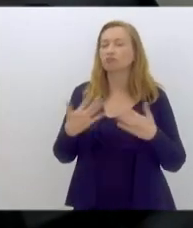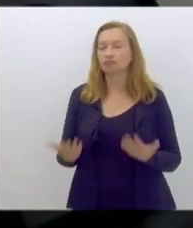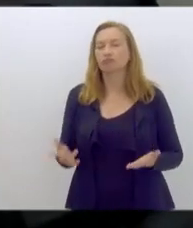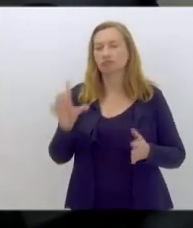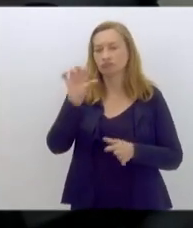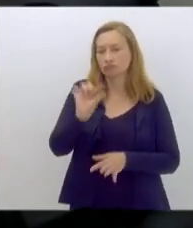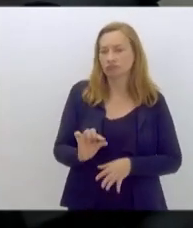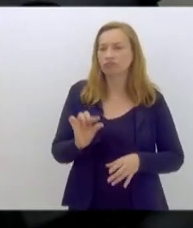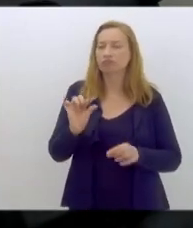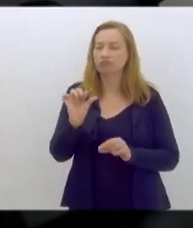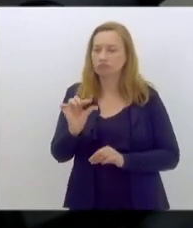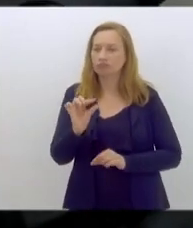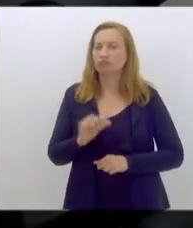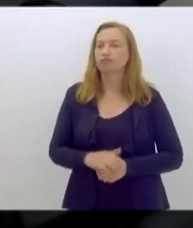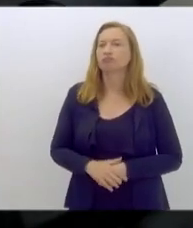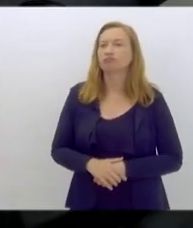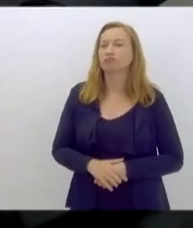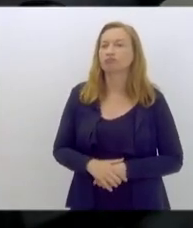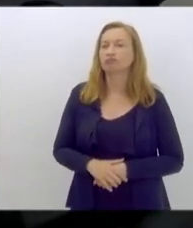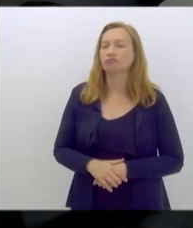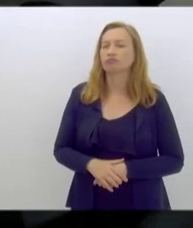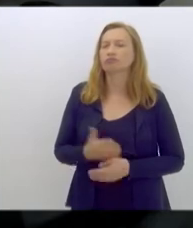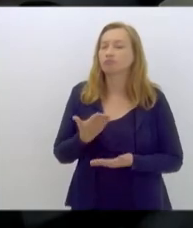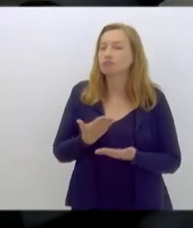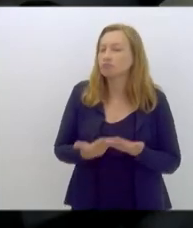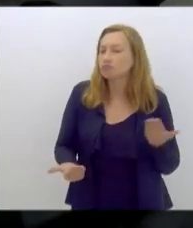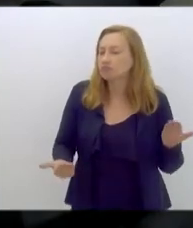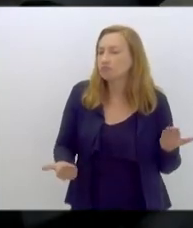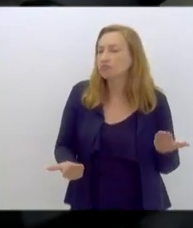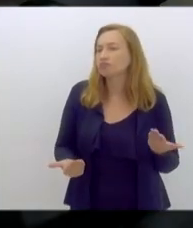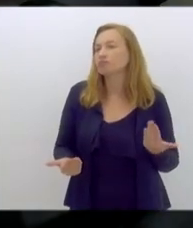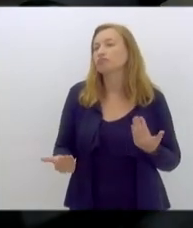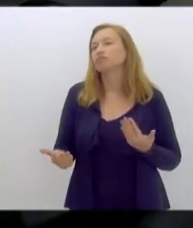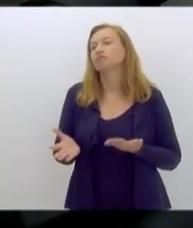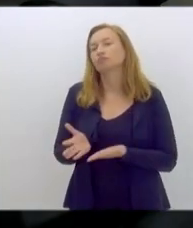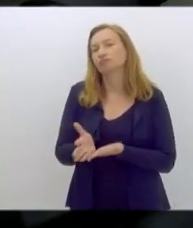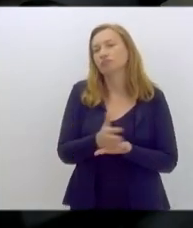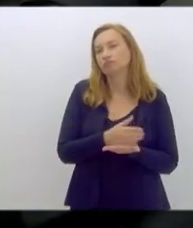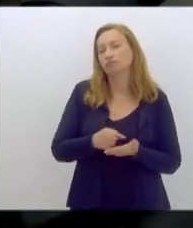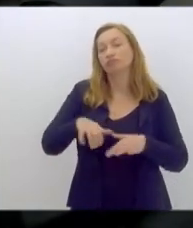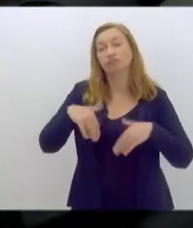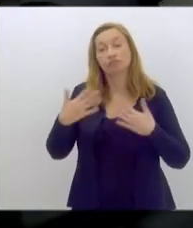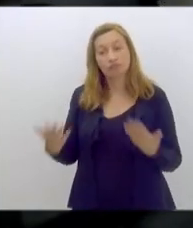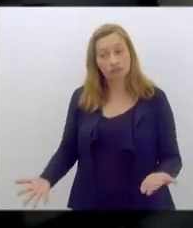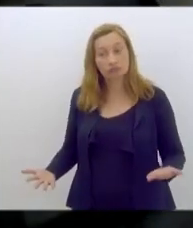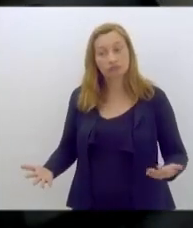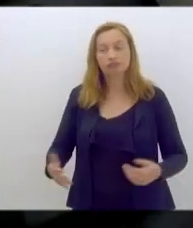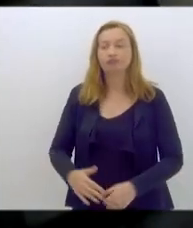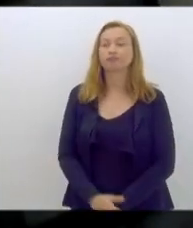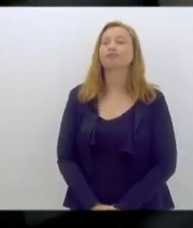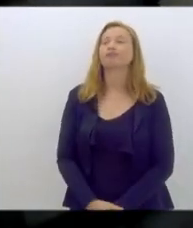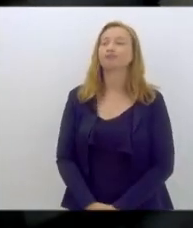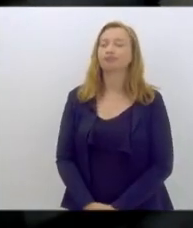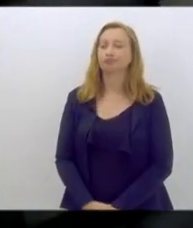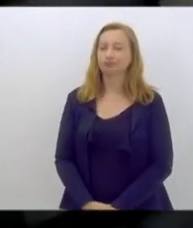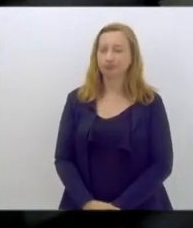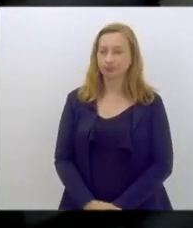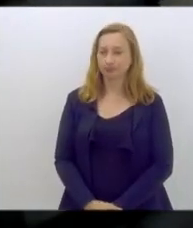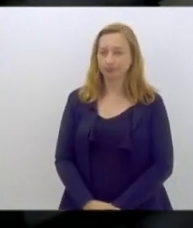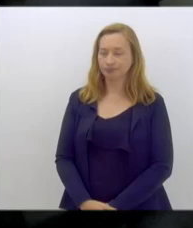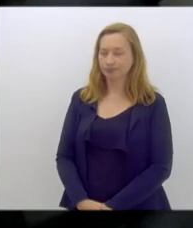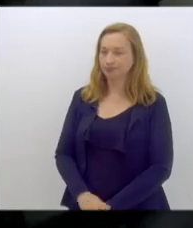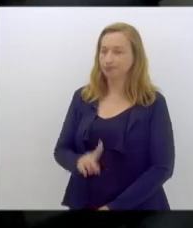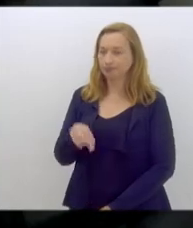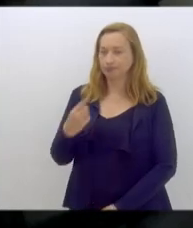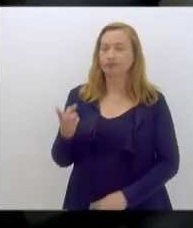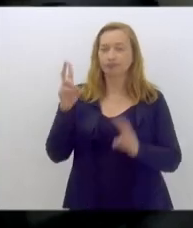diminui um pouco essa perda com a arrecadação então era isso a